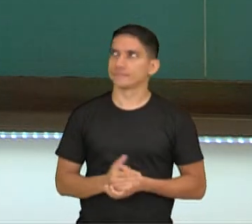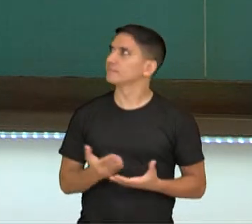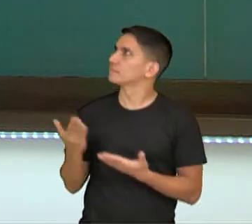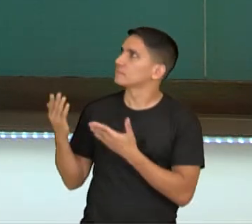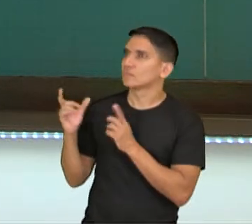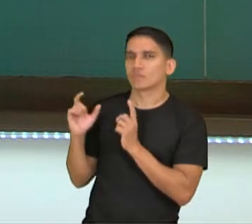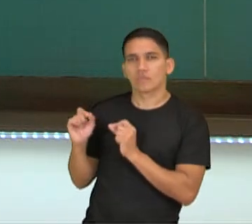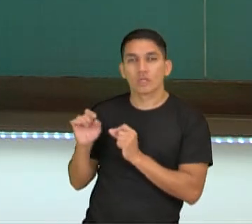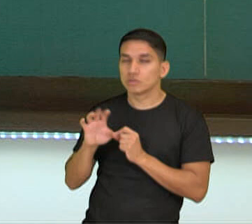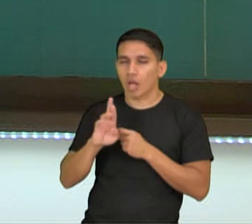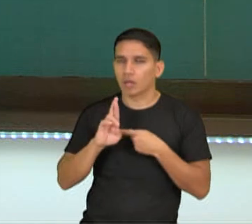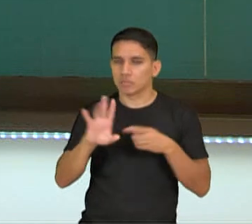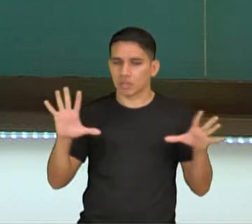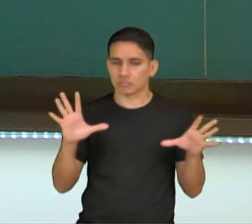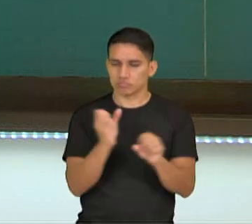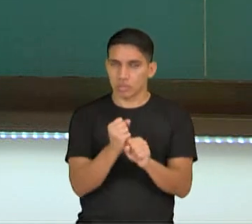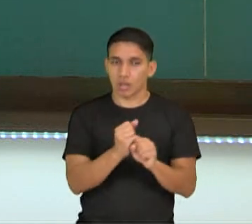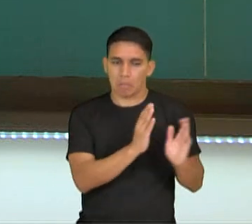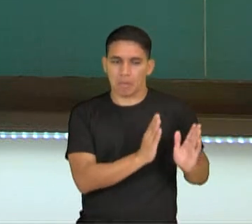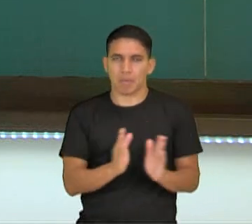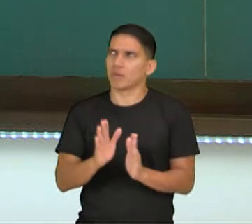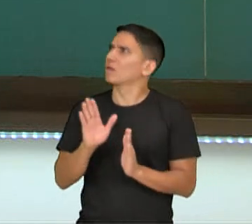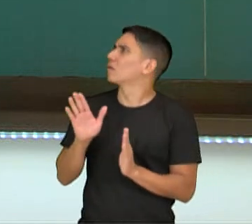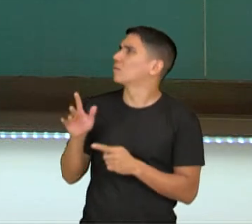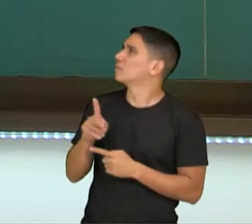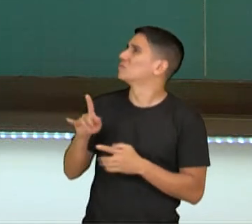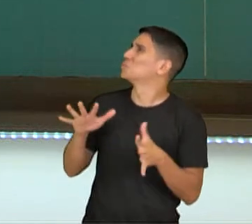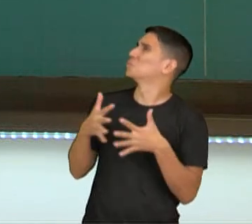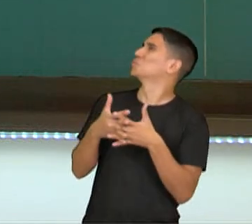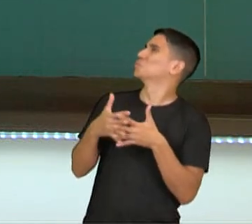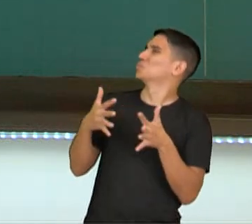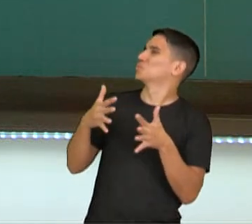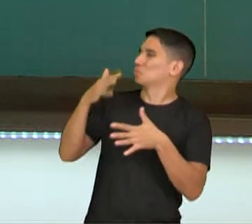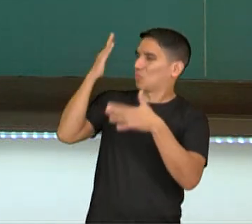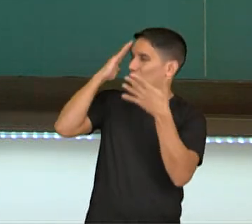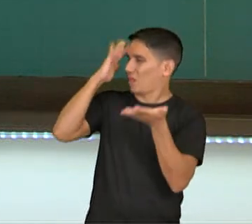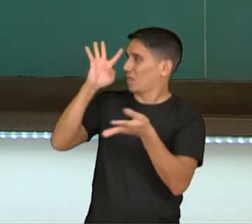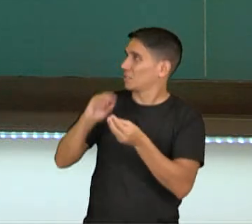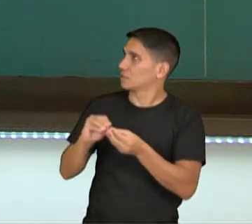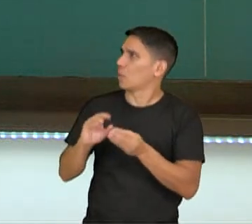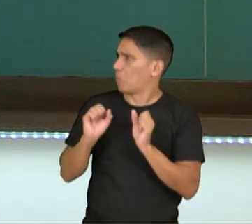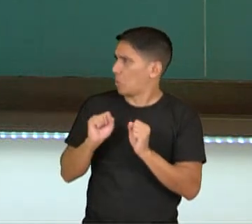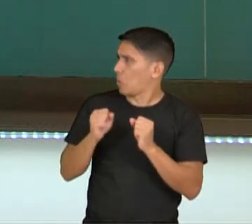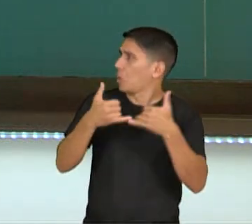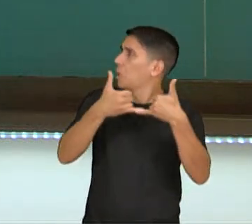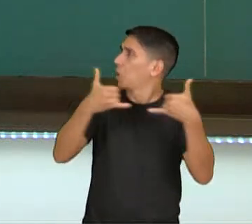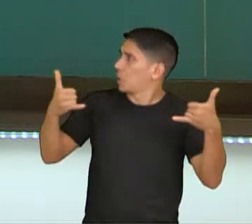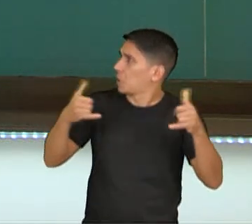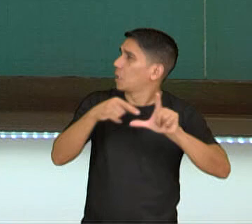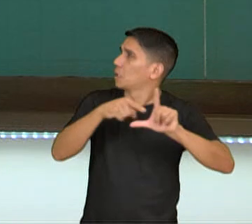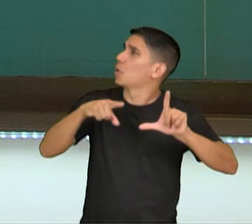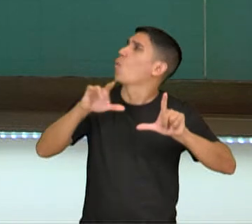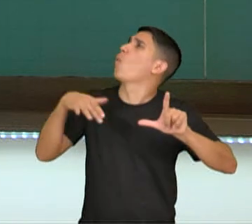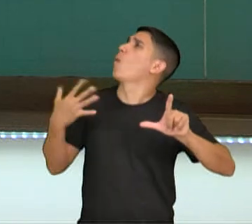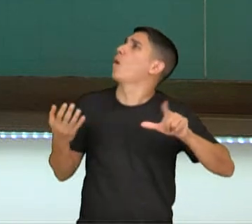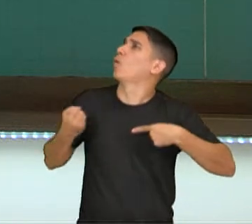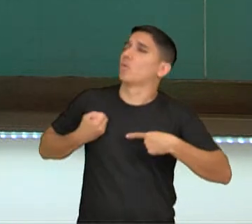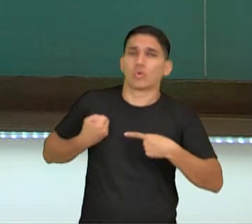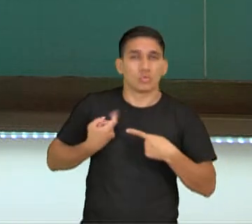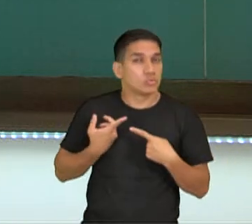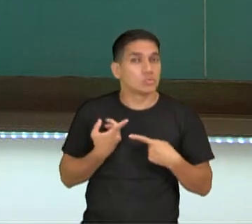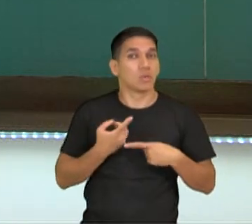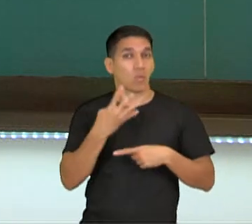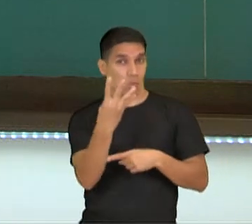Só para deixar na ordem. Professora, me confundi, não entendi. Coloca numa reta numérica e marca o ponto 4 e o